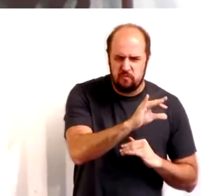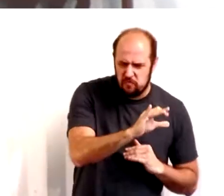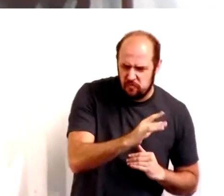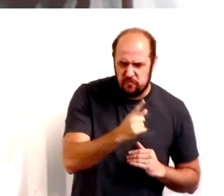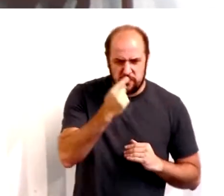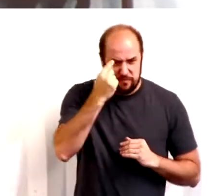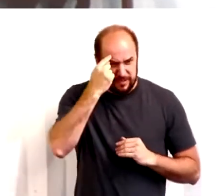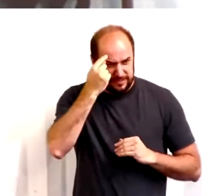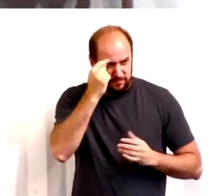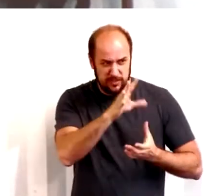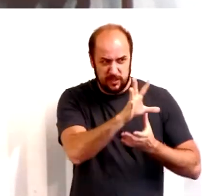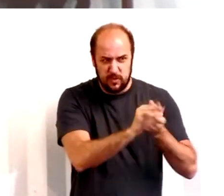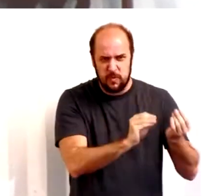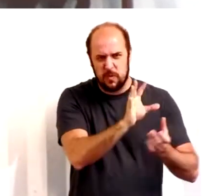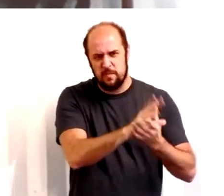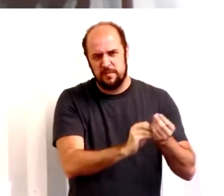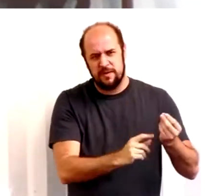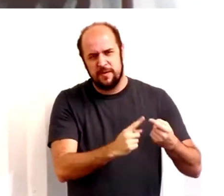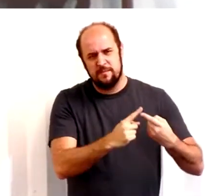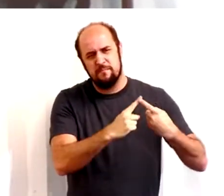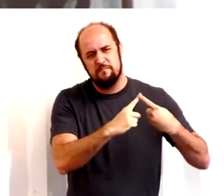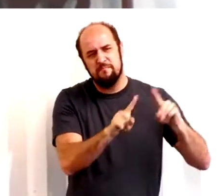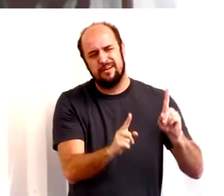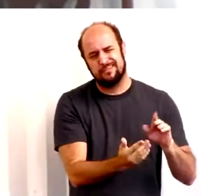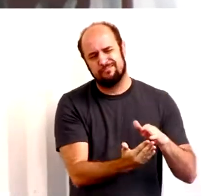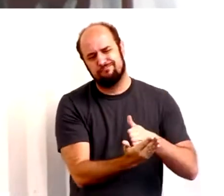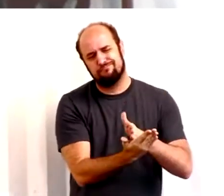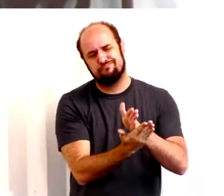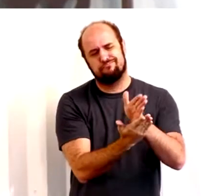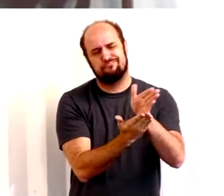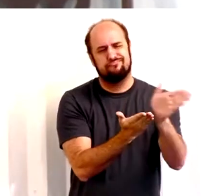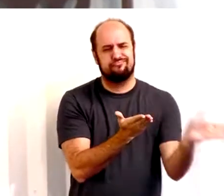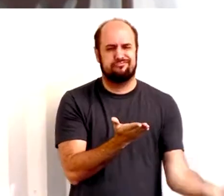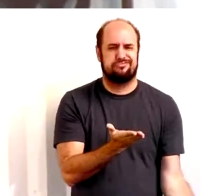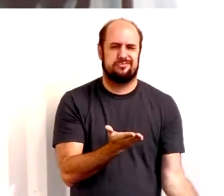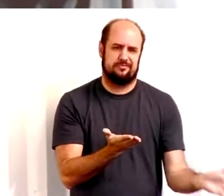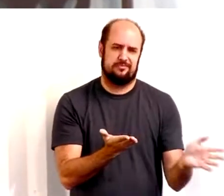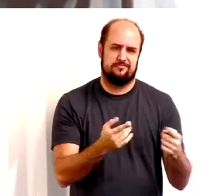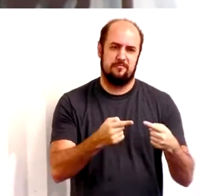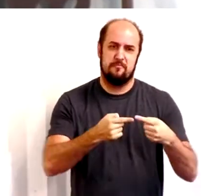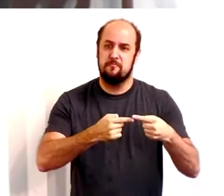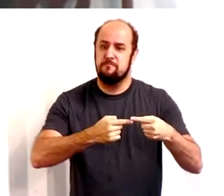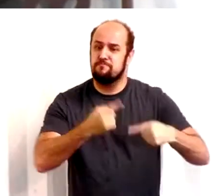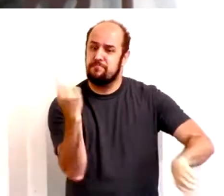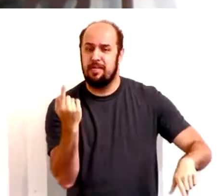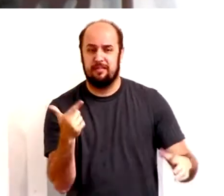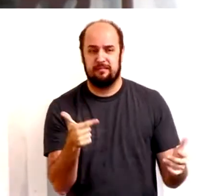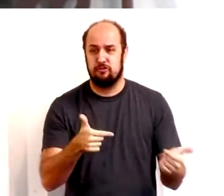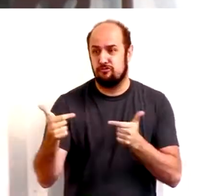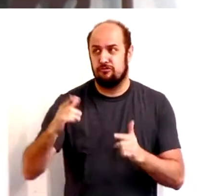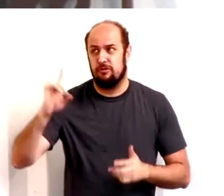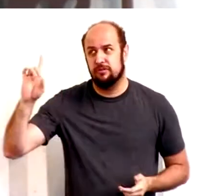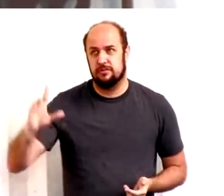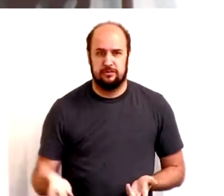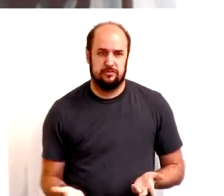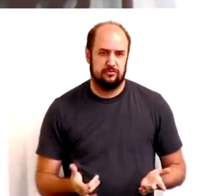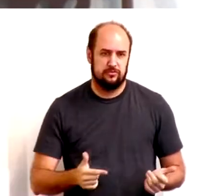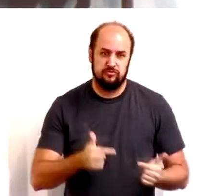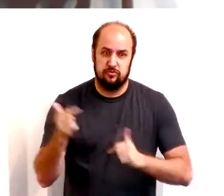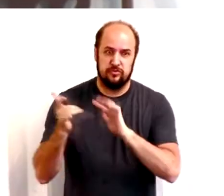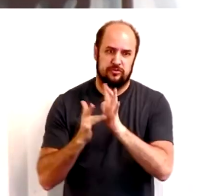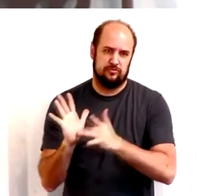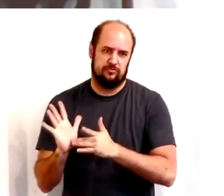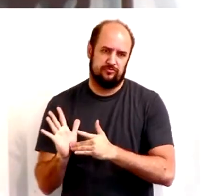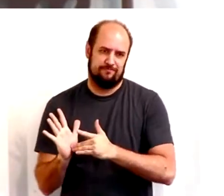seu pensamento e nortear as suas ações são modelos que não apontam para Cristo, mas